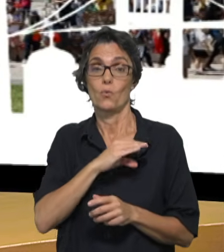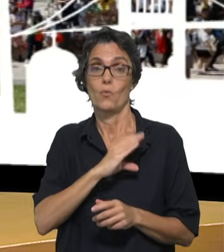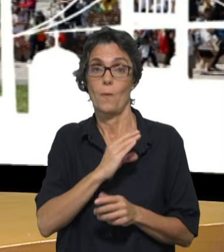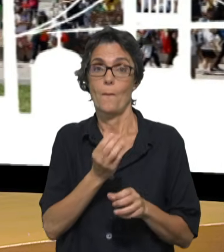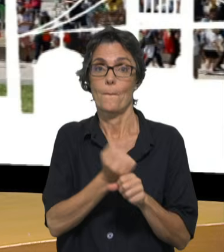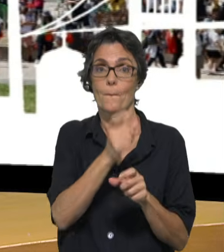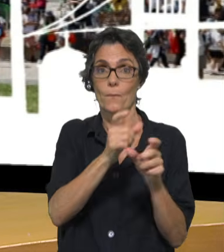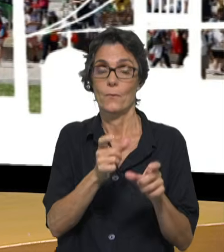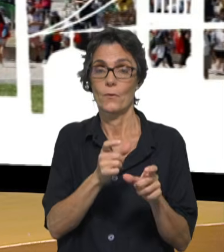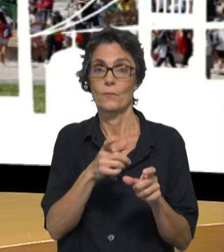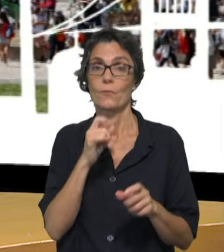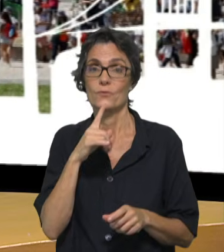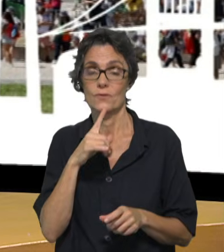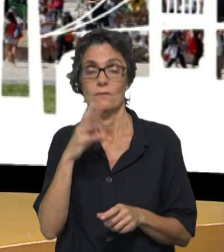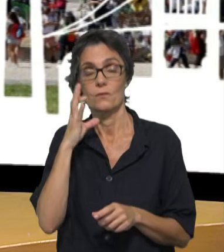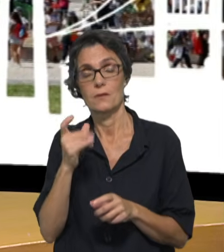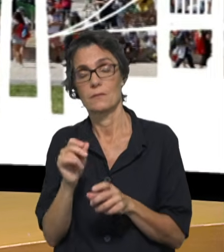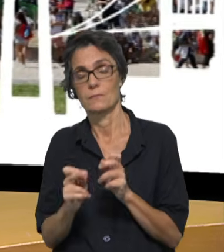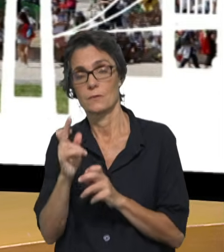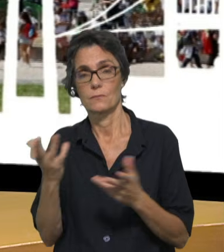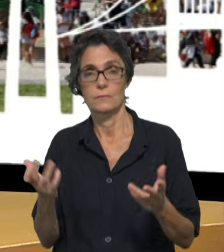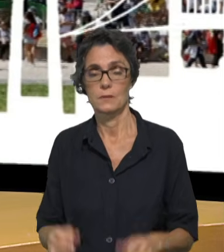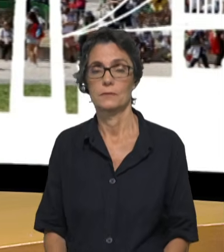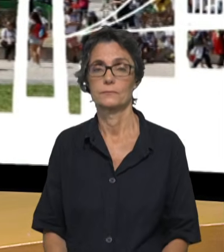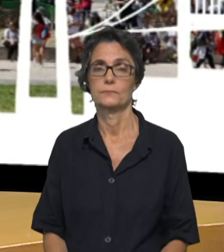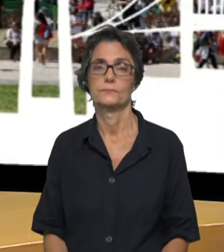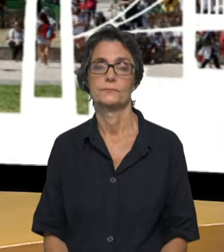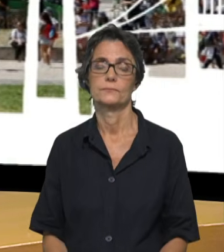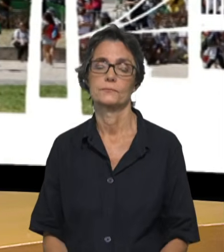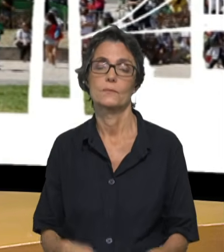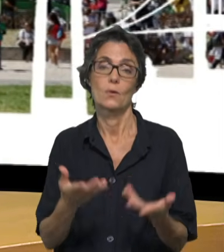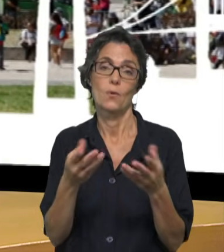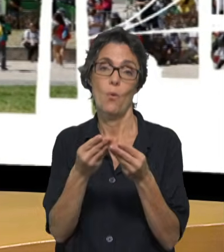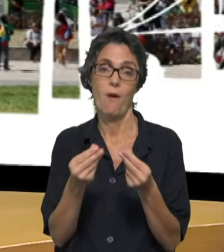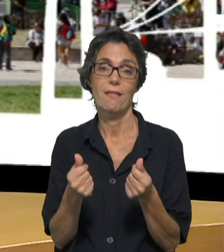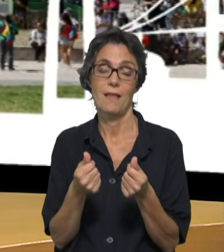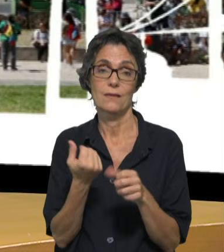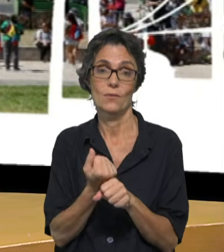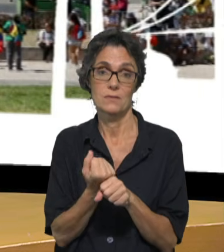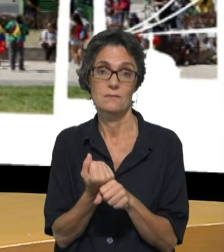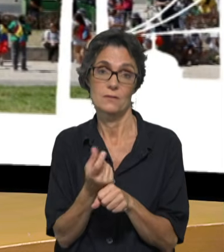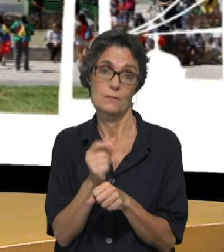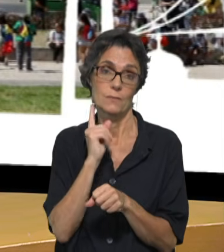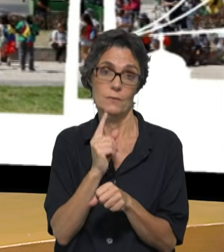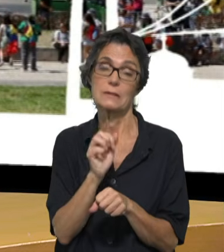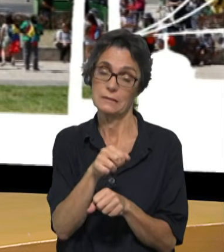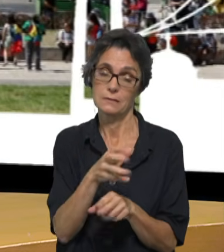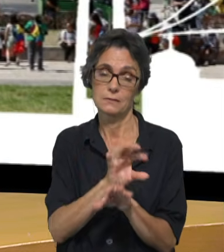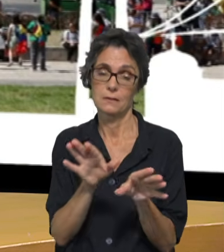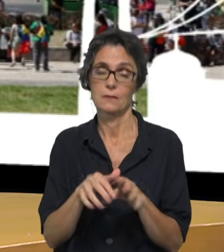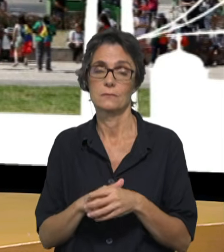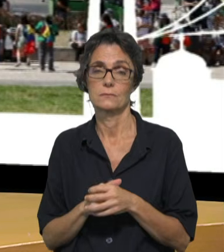maior aumento na questão da hotelaria. Ou seja, há aqui aumentando a qualidade dos serviços que se prestam. Exatamente, há aqui um equilíbrio